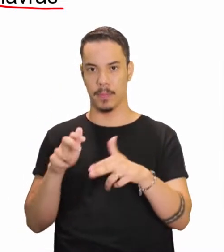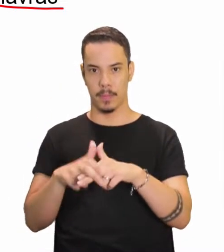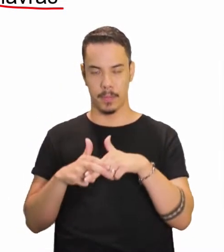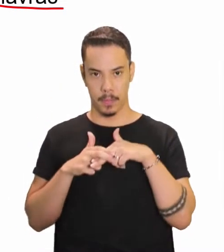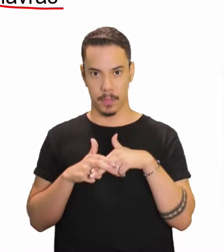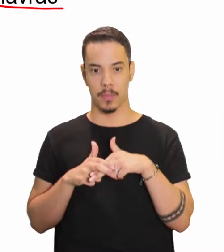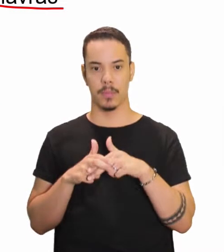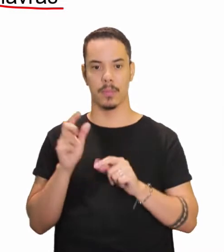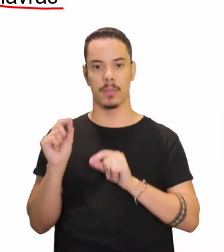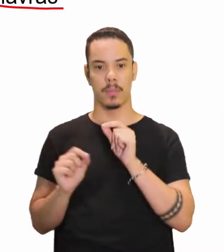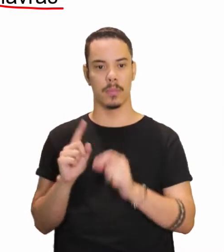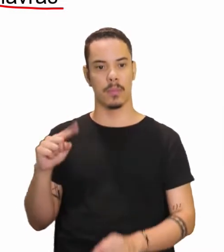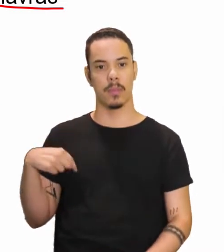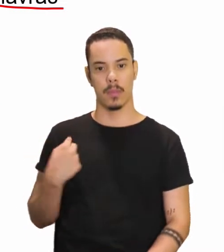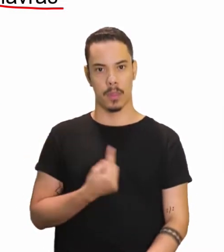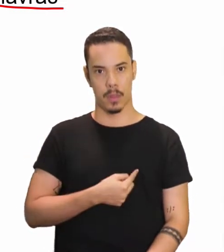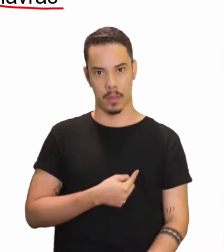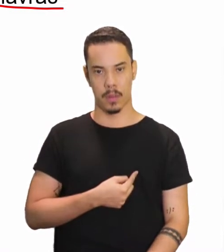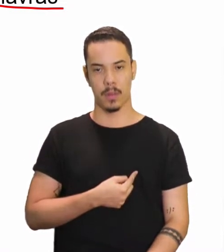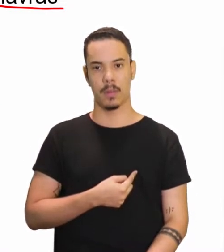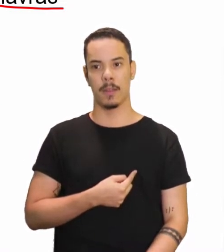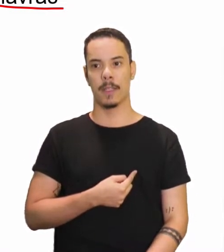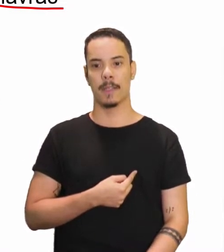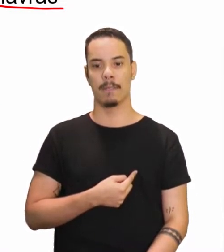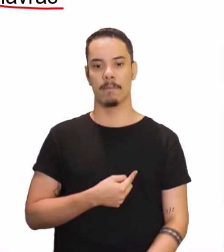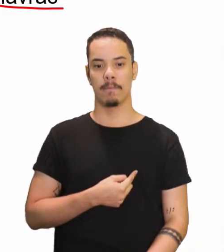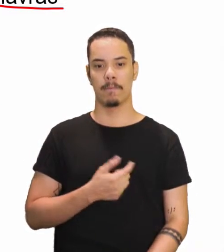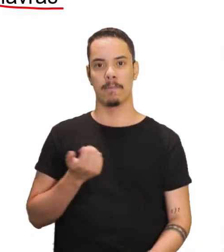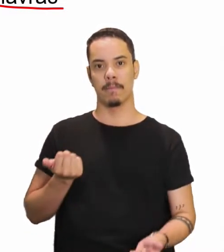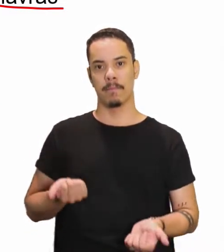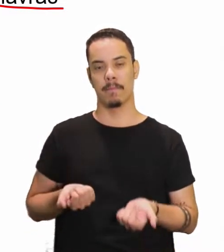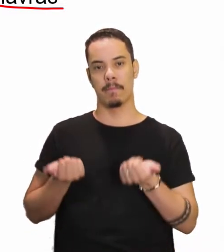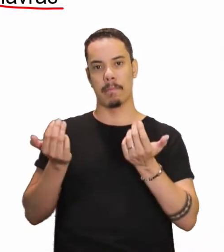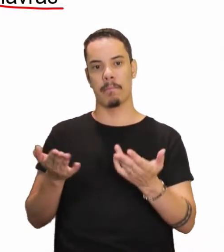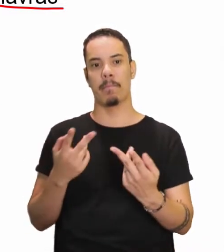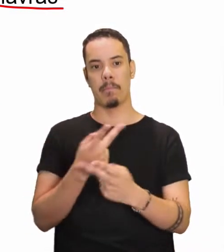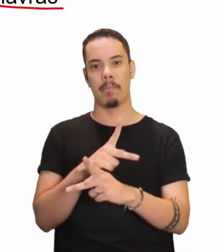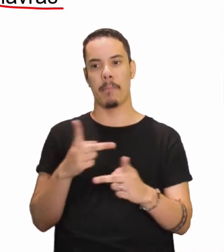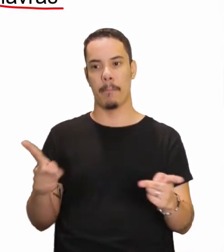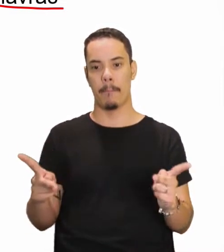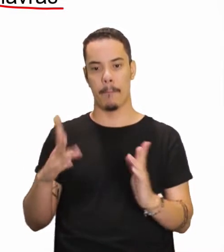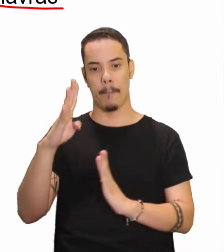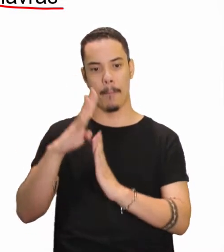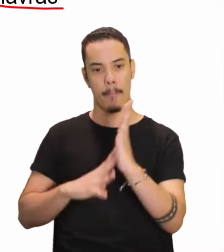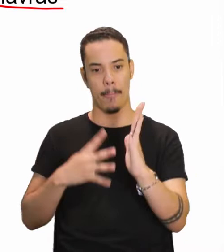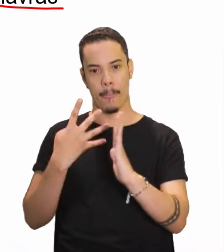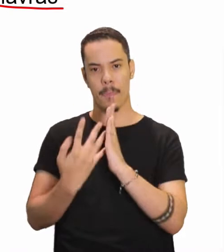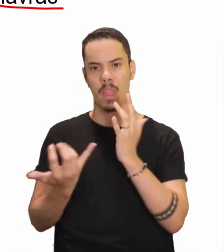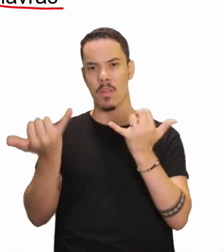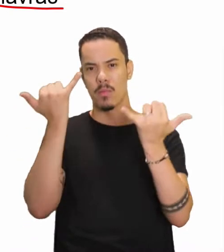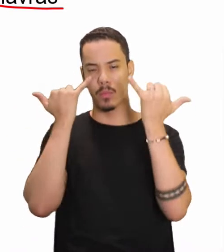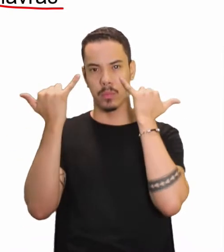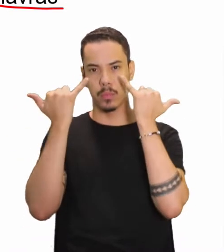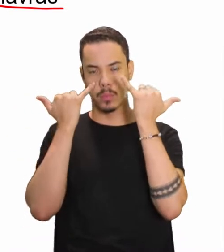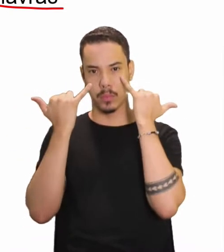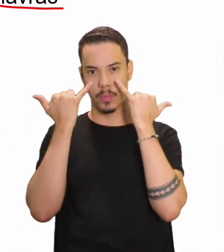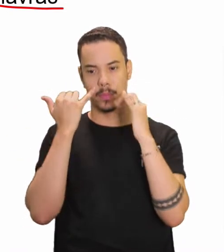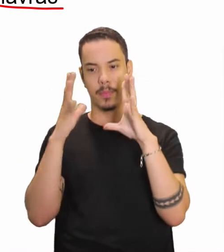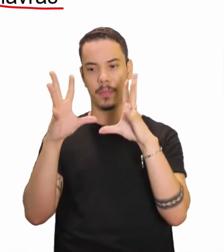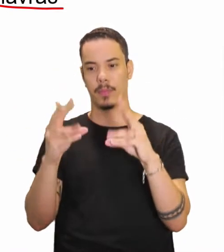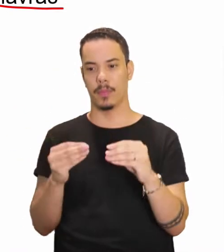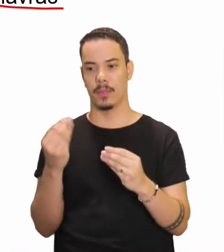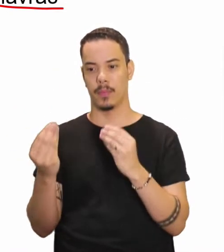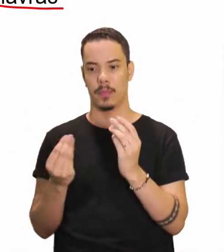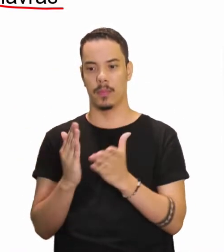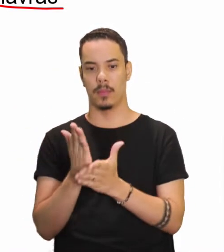né? Então, se a gente vai aqui deixar para você esta cartela com a informação da